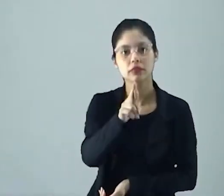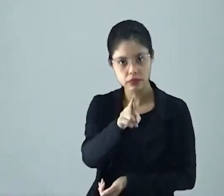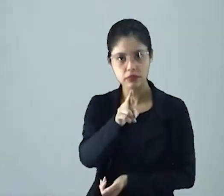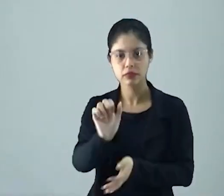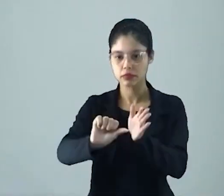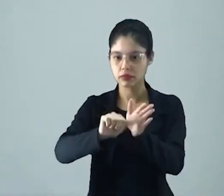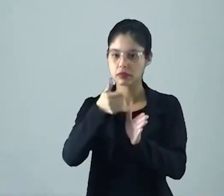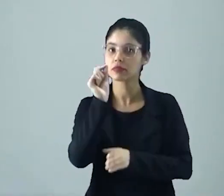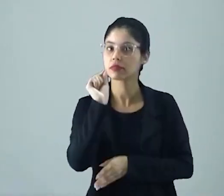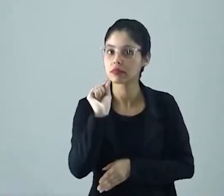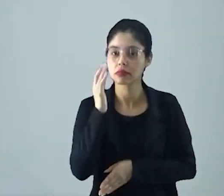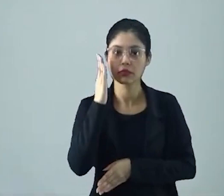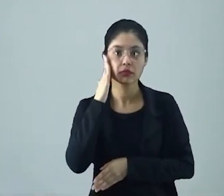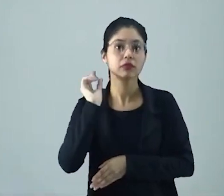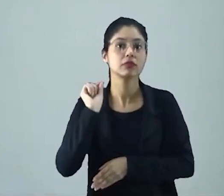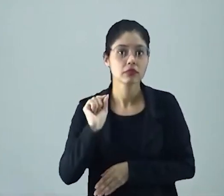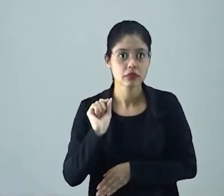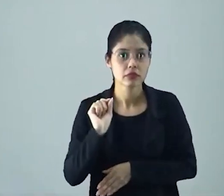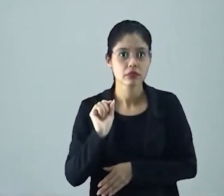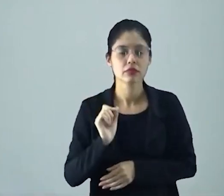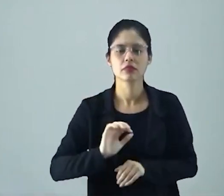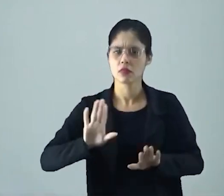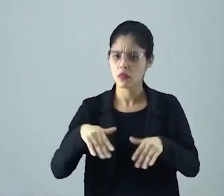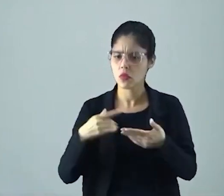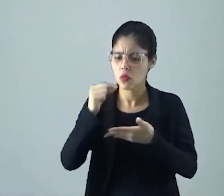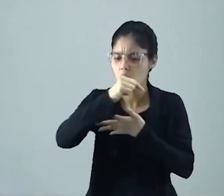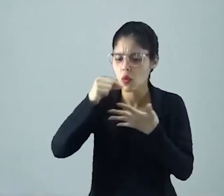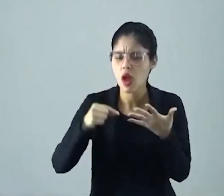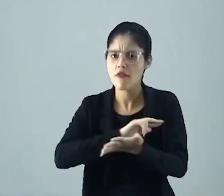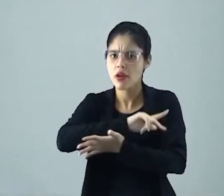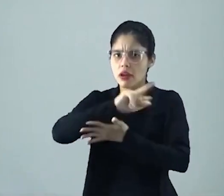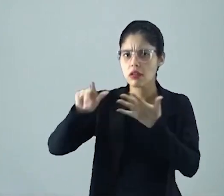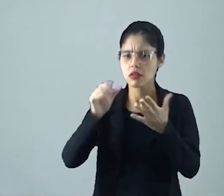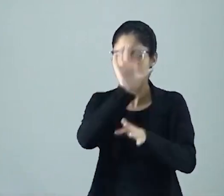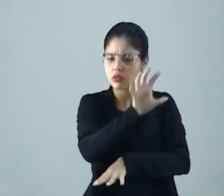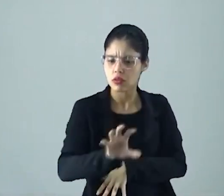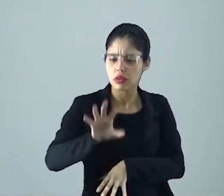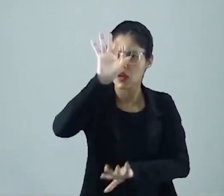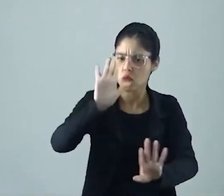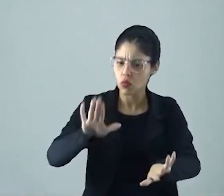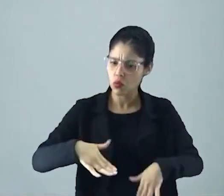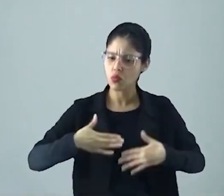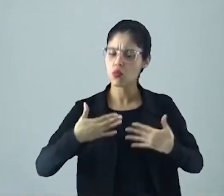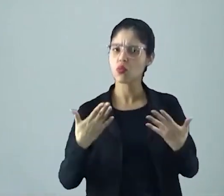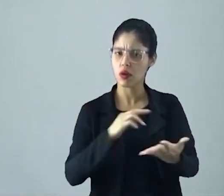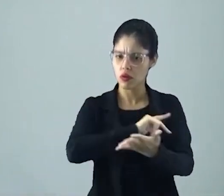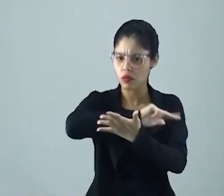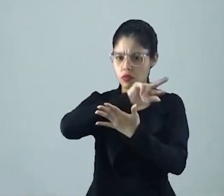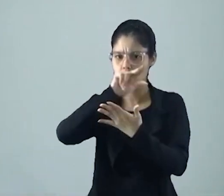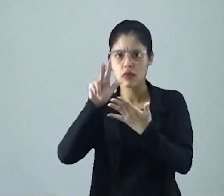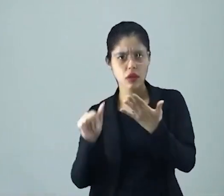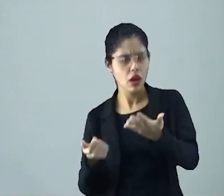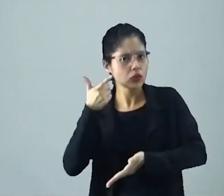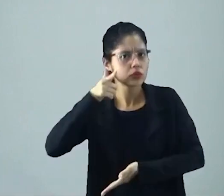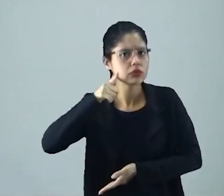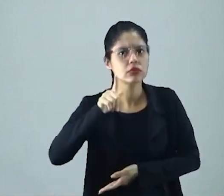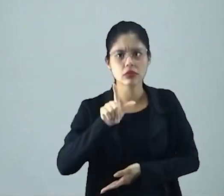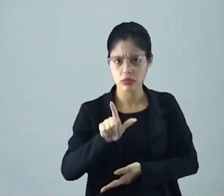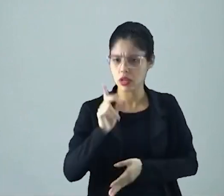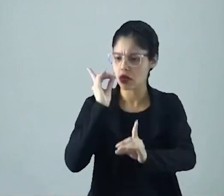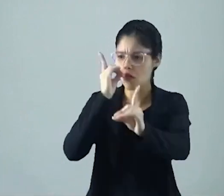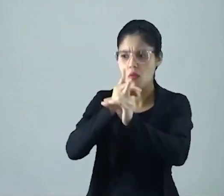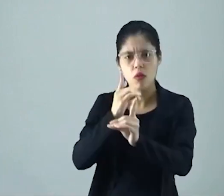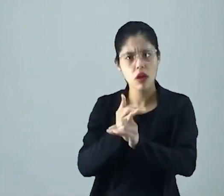resposta, primeiro nós temos que entender o que é variante regional, quais são as variantes que existem, para a gente conseguir,